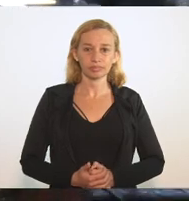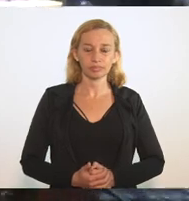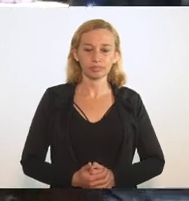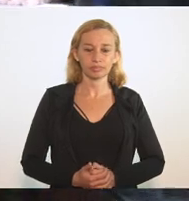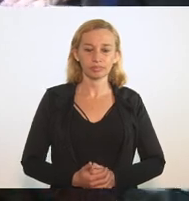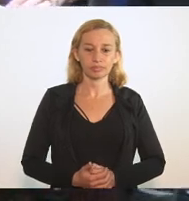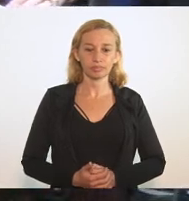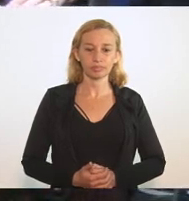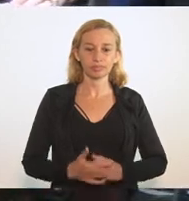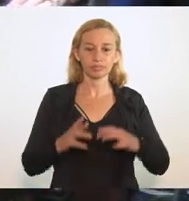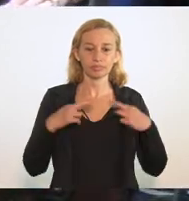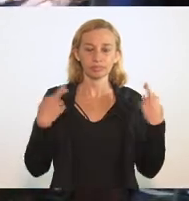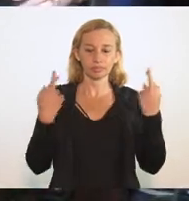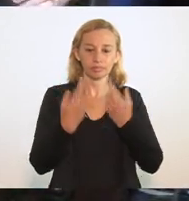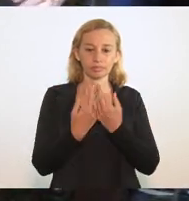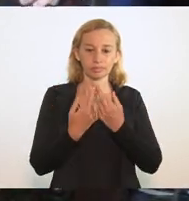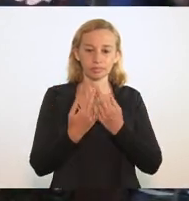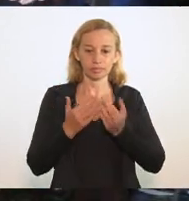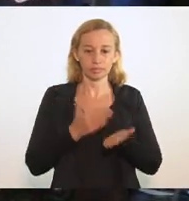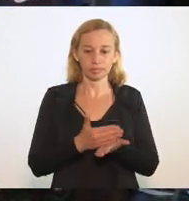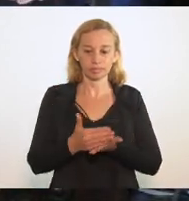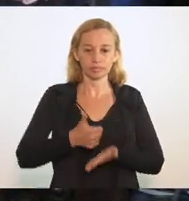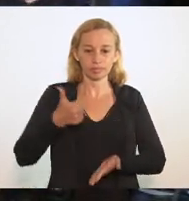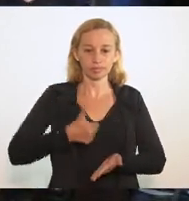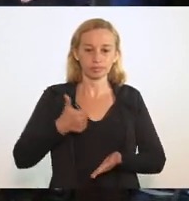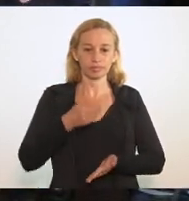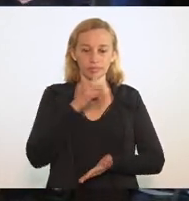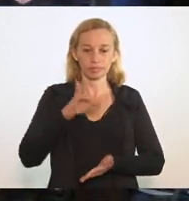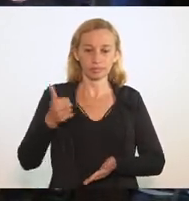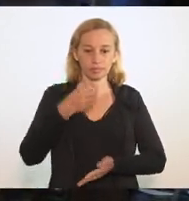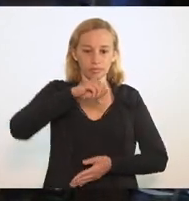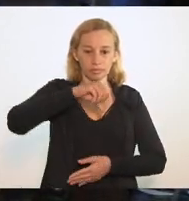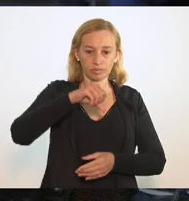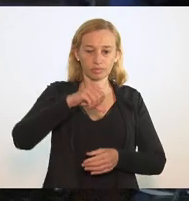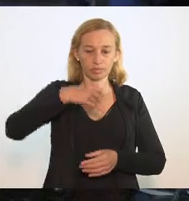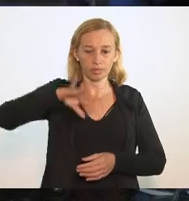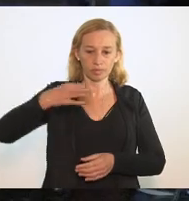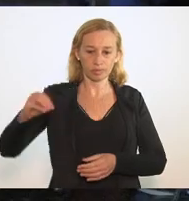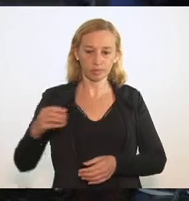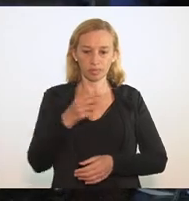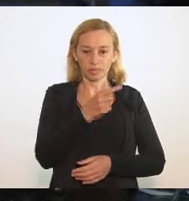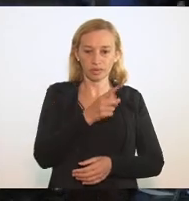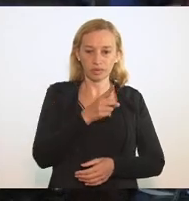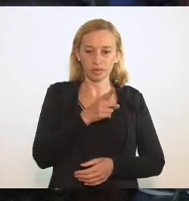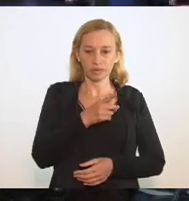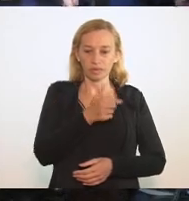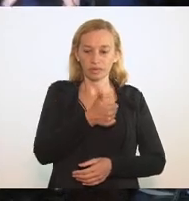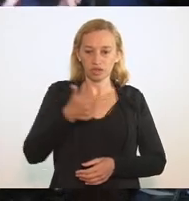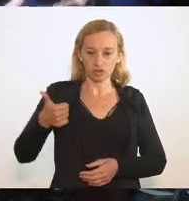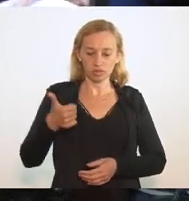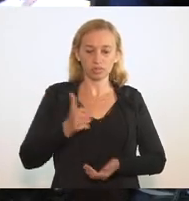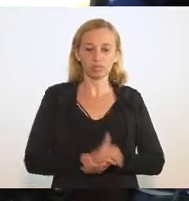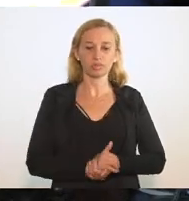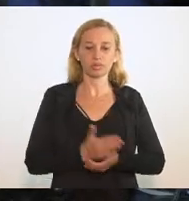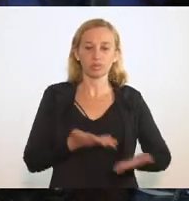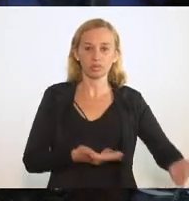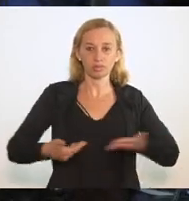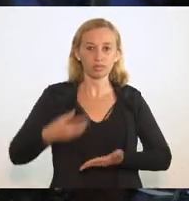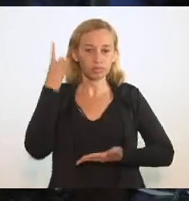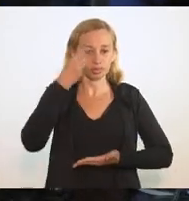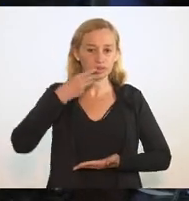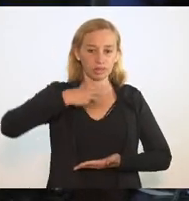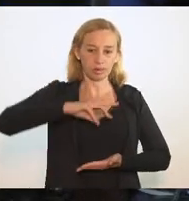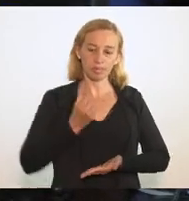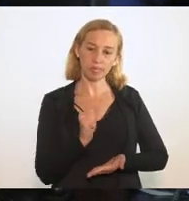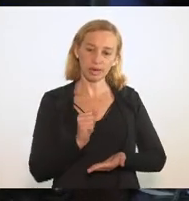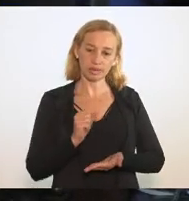Está aberta a primeira sessão extraordinária do dia 9 de março de 21. A presidência convida a deputada Marta Rocha para fazer a